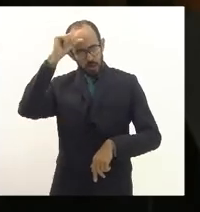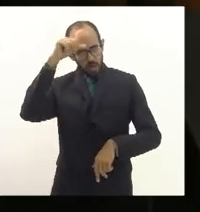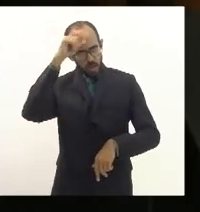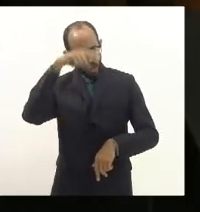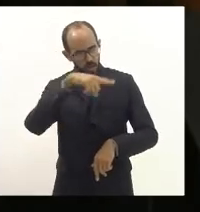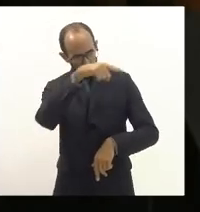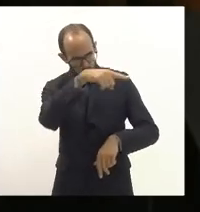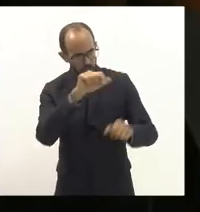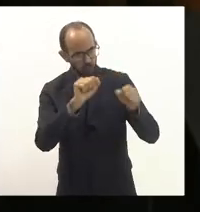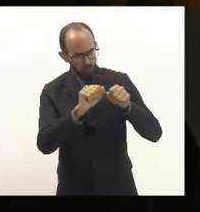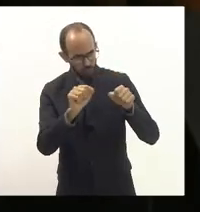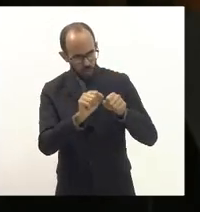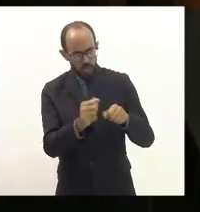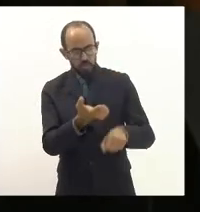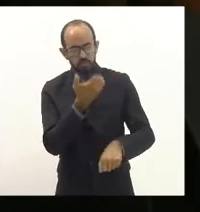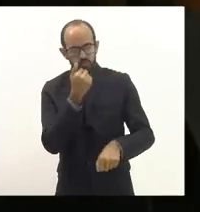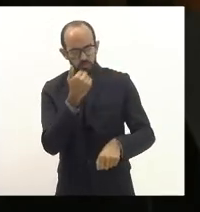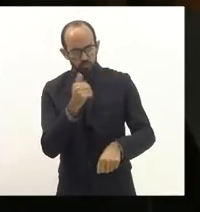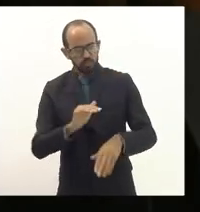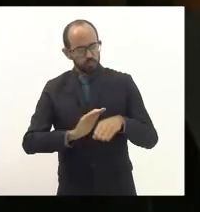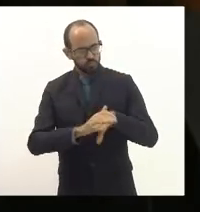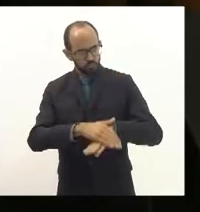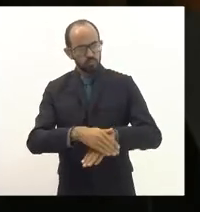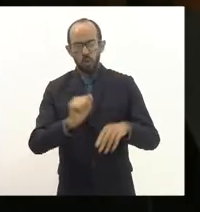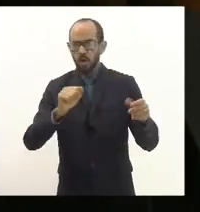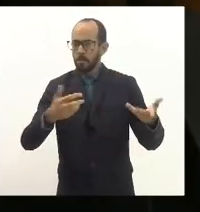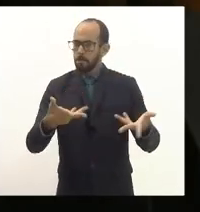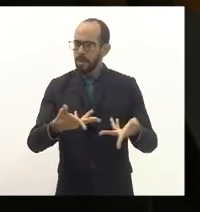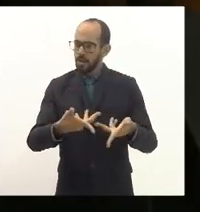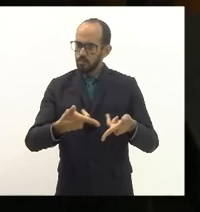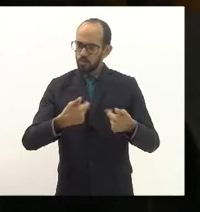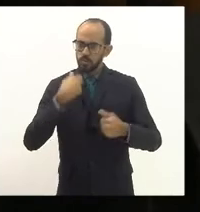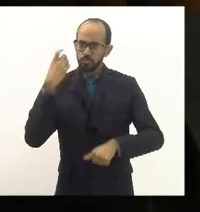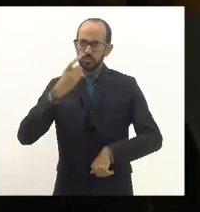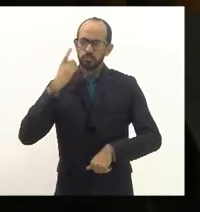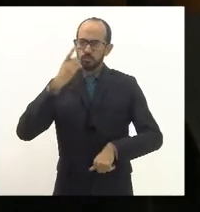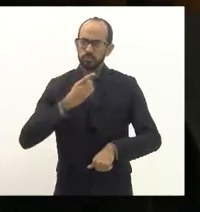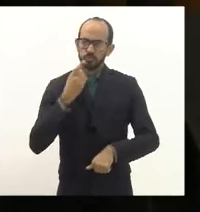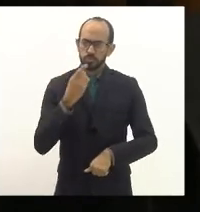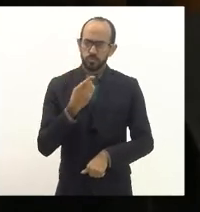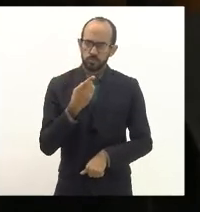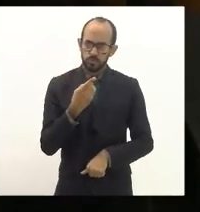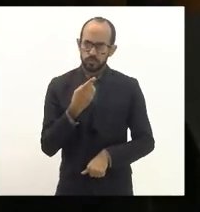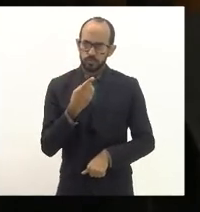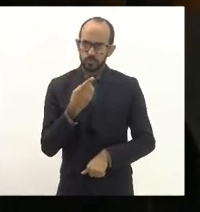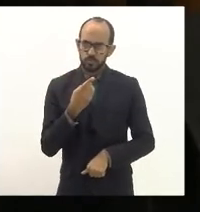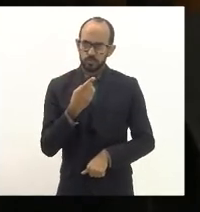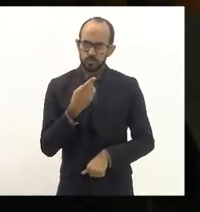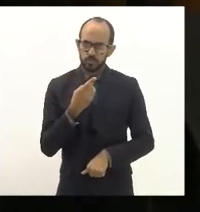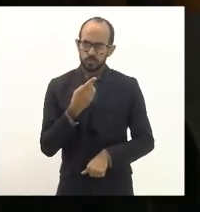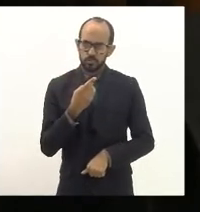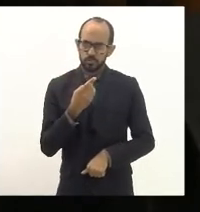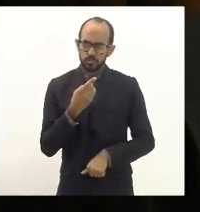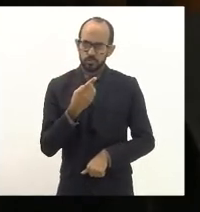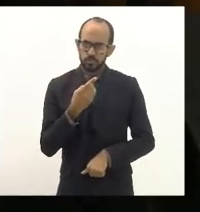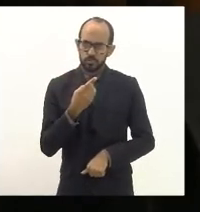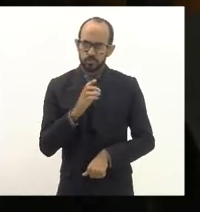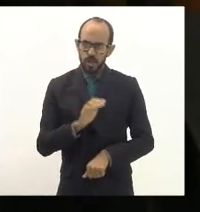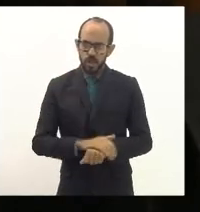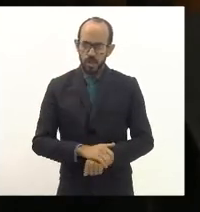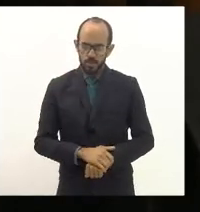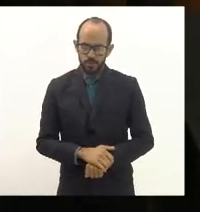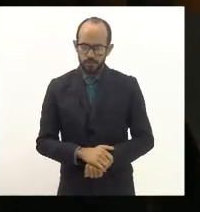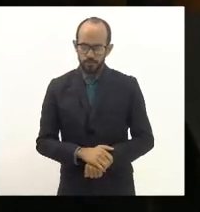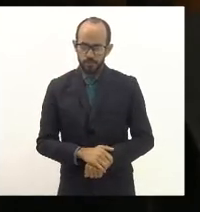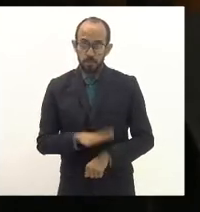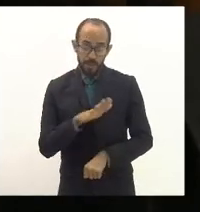jantar belíssimo para os seus deputados. E meia dúzia postou o senhor. Mas eu